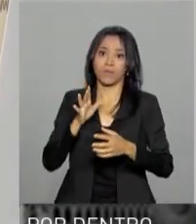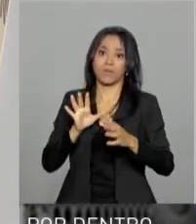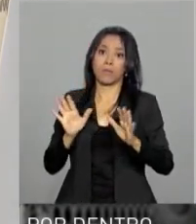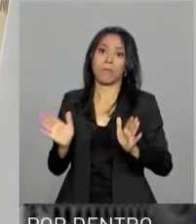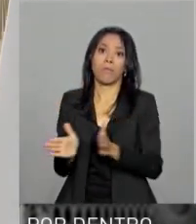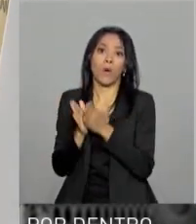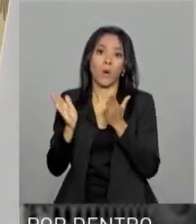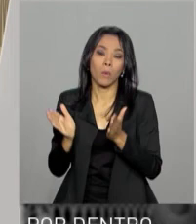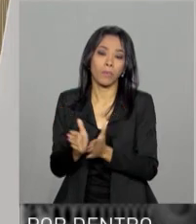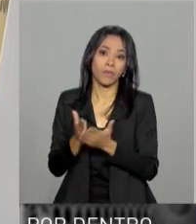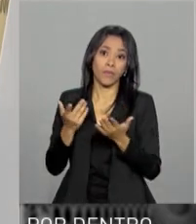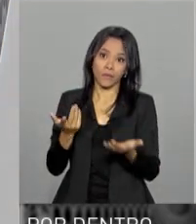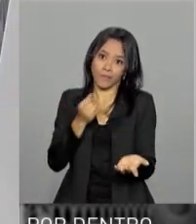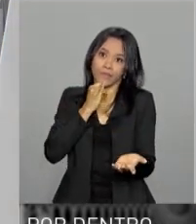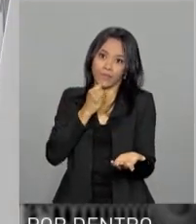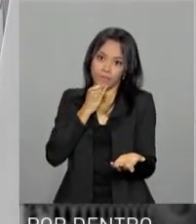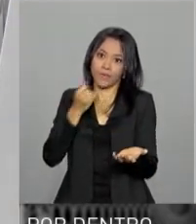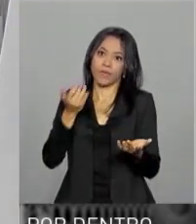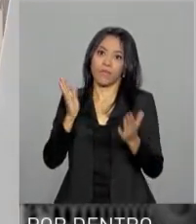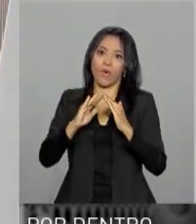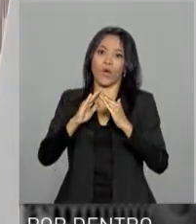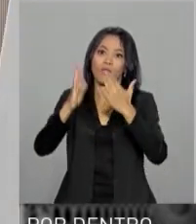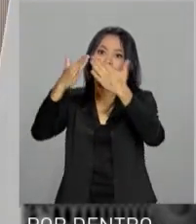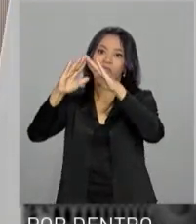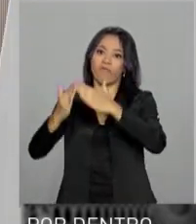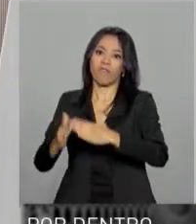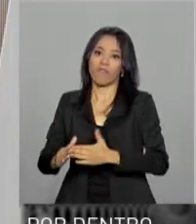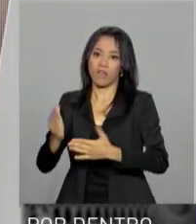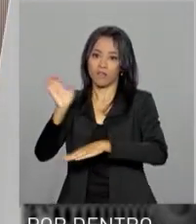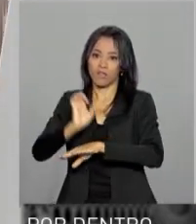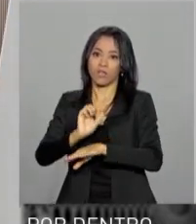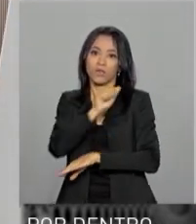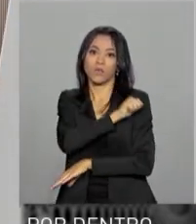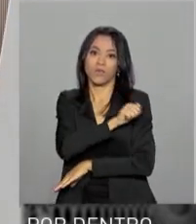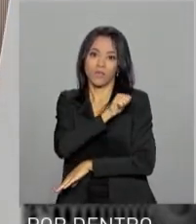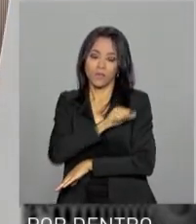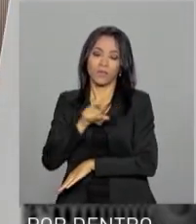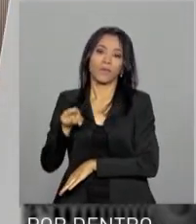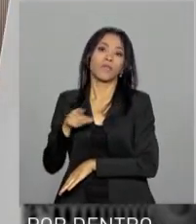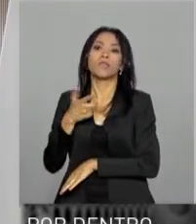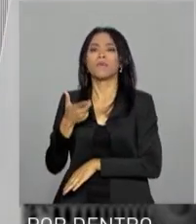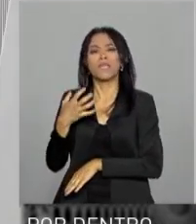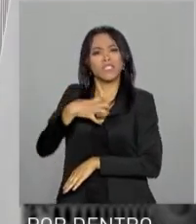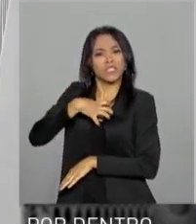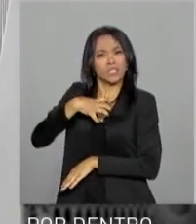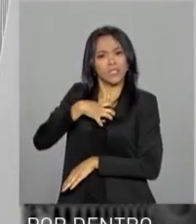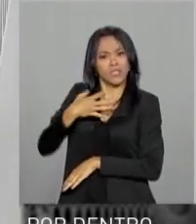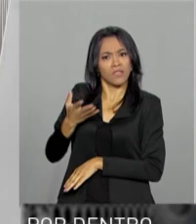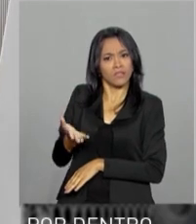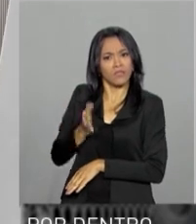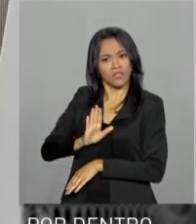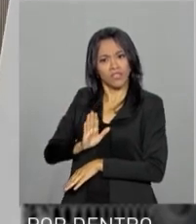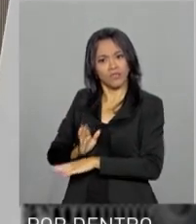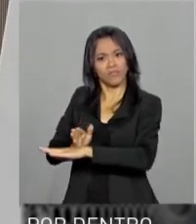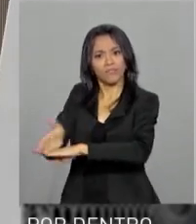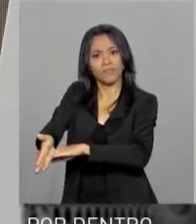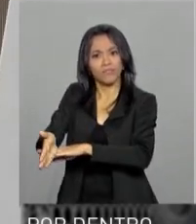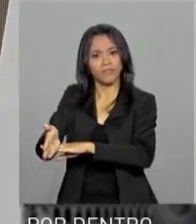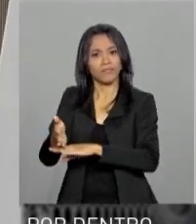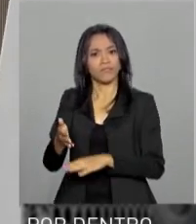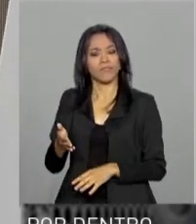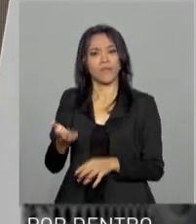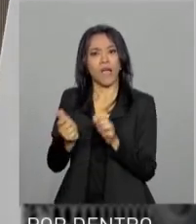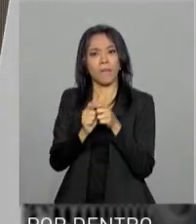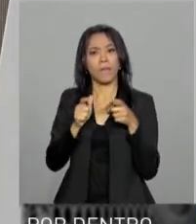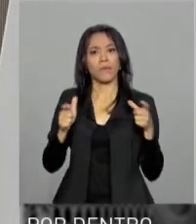uma das inúmeras favelas do rio agora sua intervenção com a exceção é porque há muitos a maioria